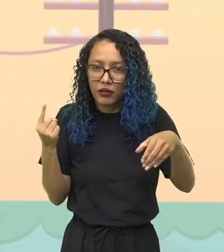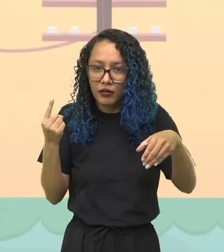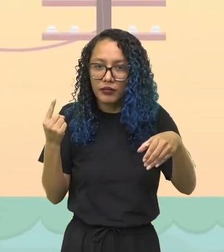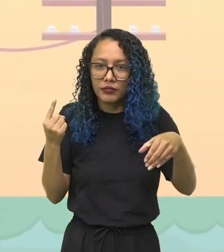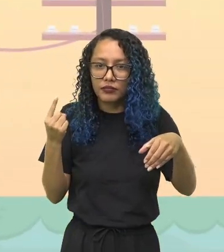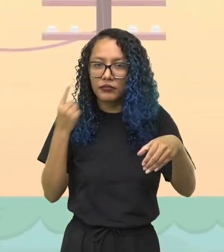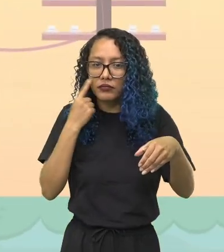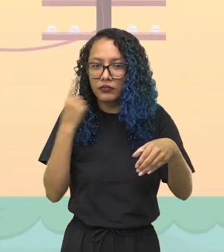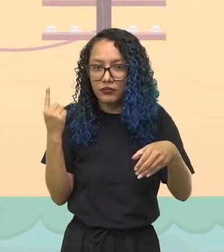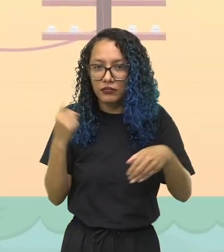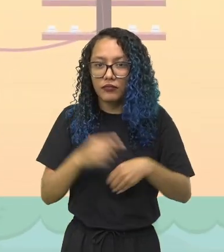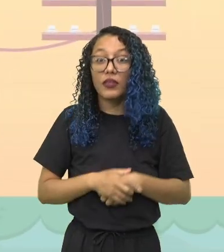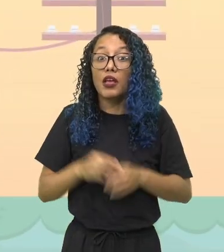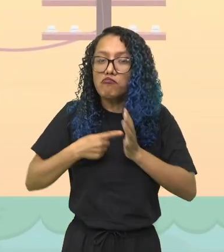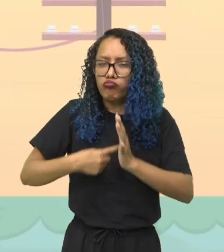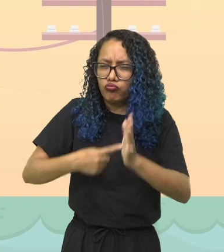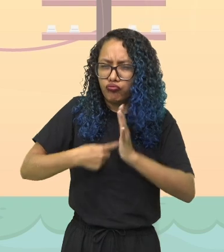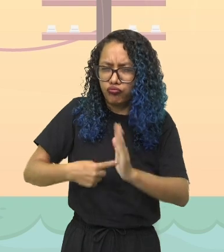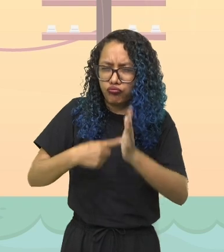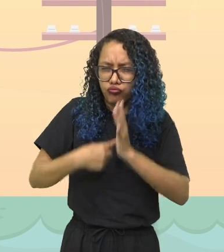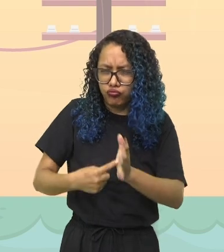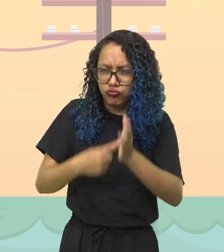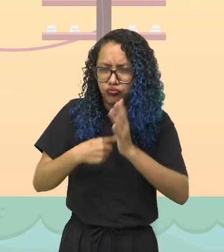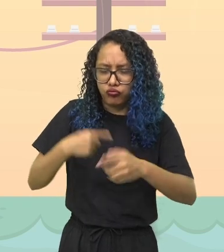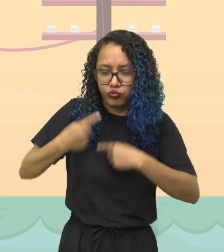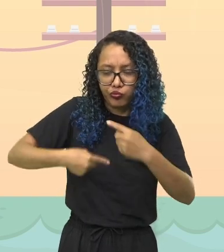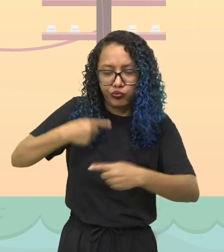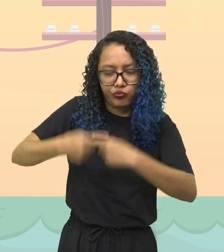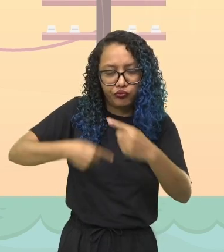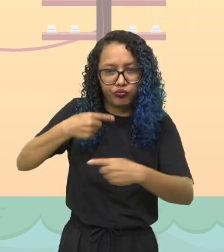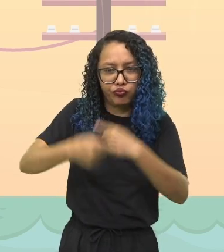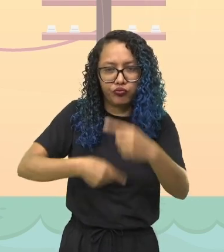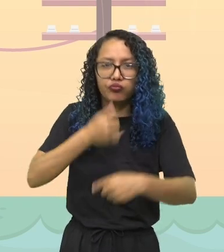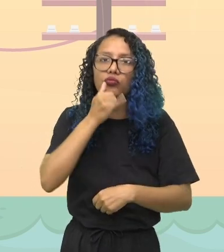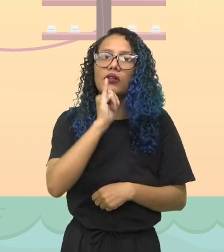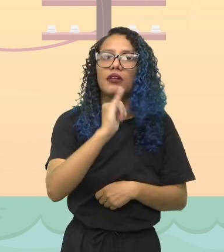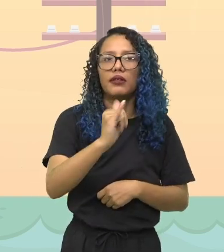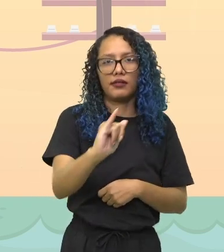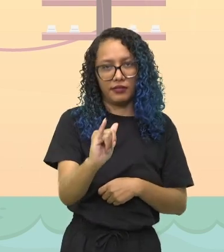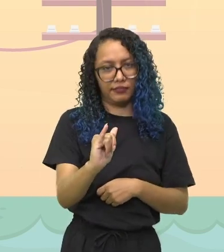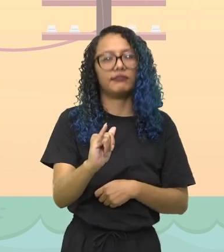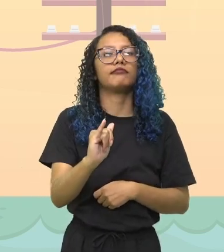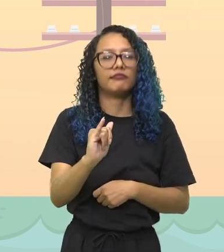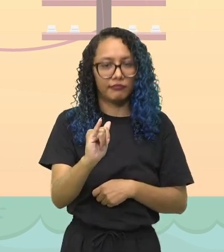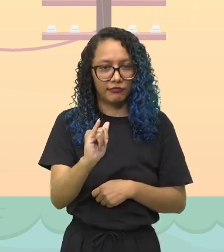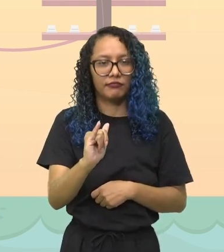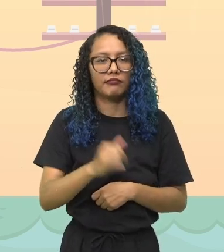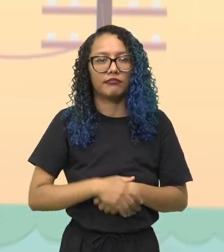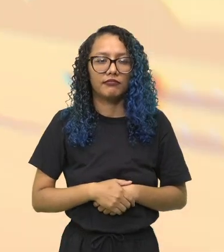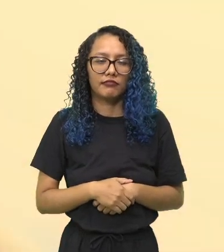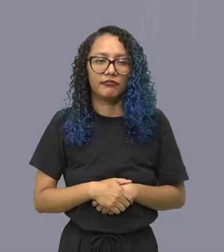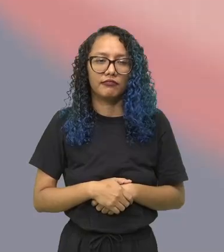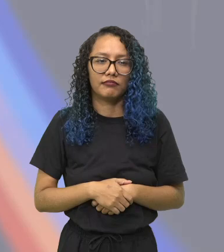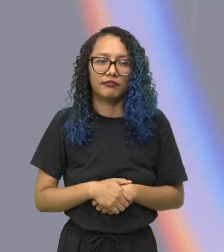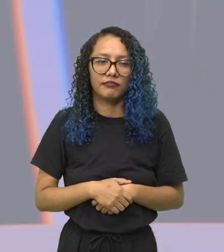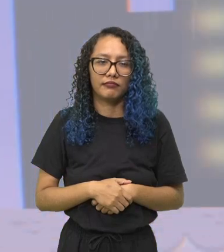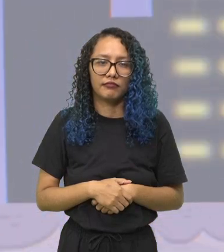elétrica, tá? Essa energia, né, elétrica lá do aerogerador vai ser levada,